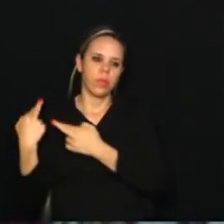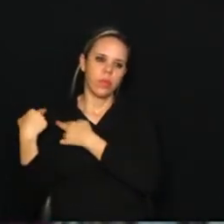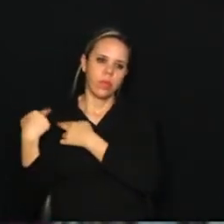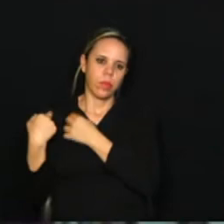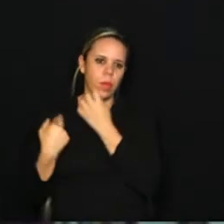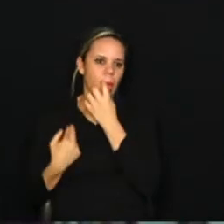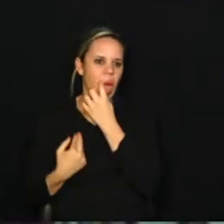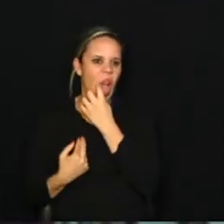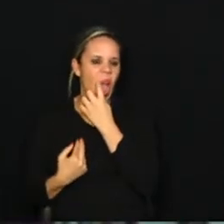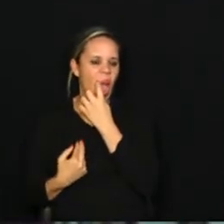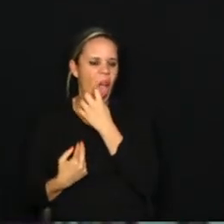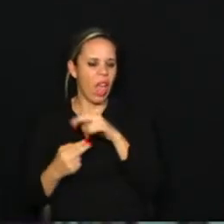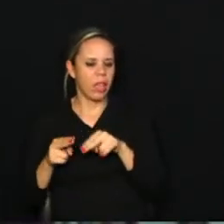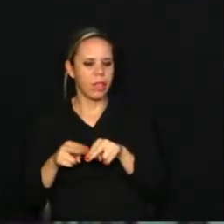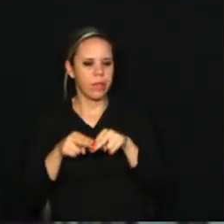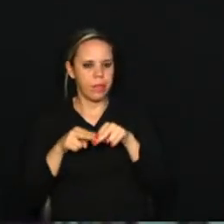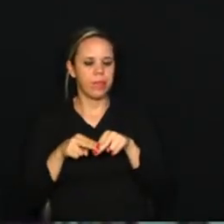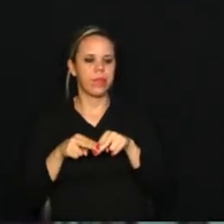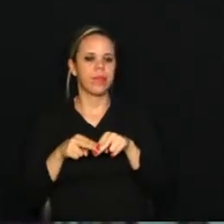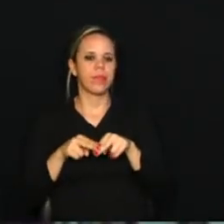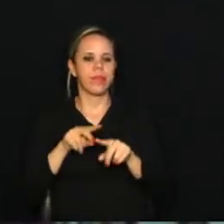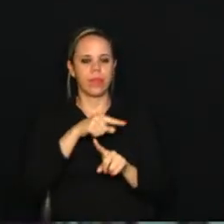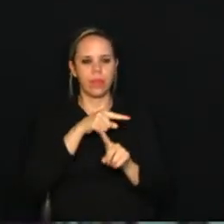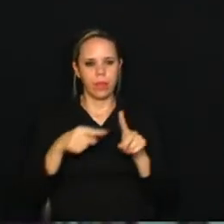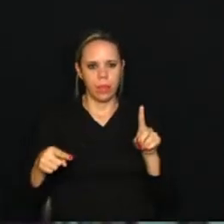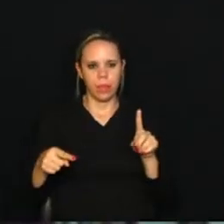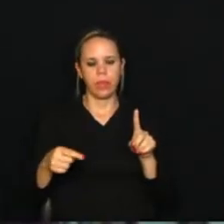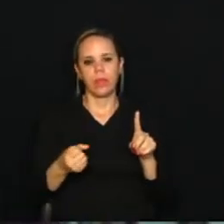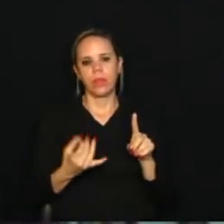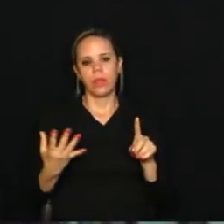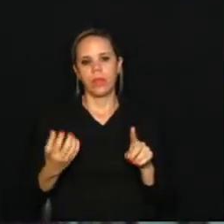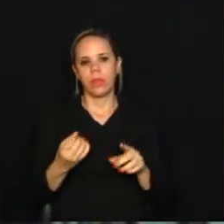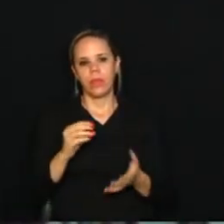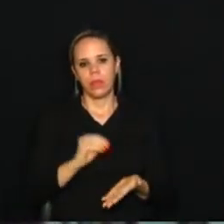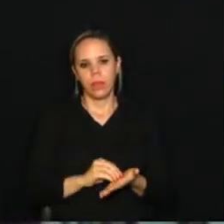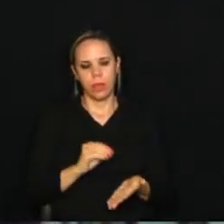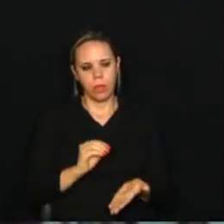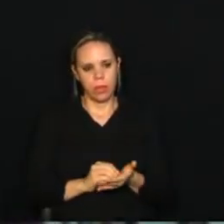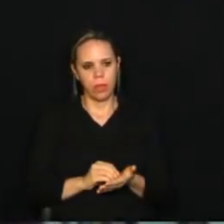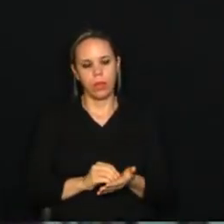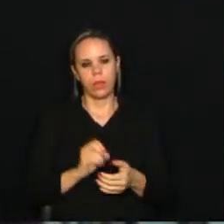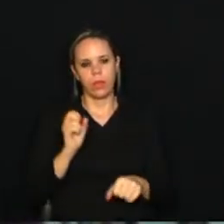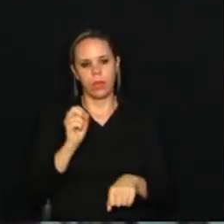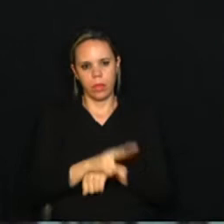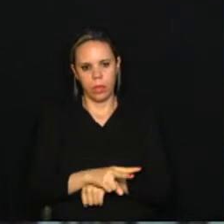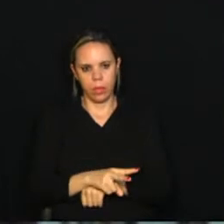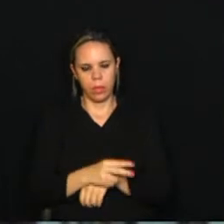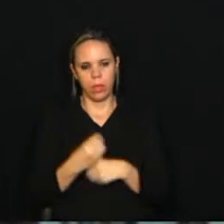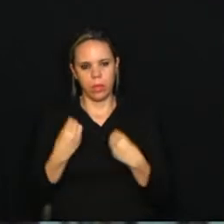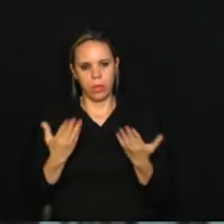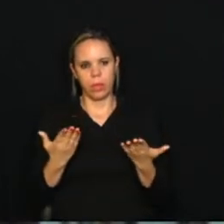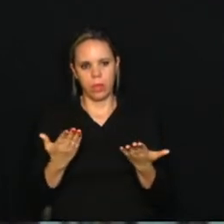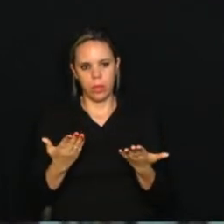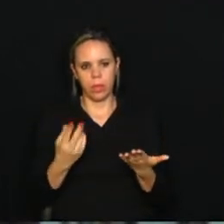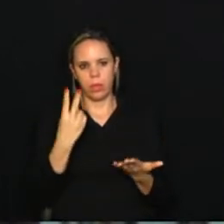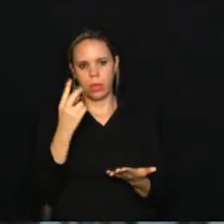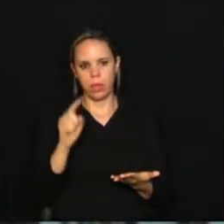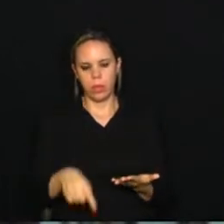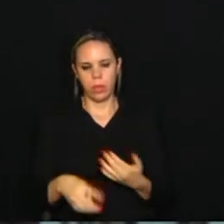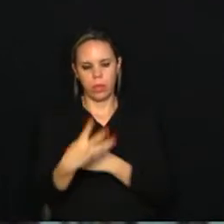responsáveis por mais da metade desse déficit que está colocado aí hoje de